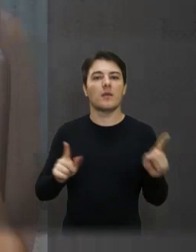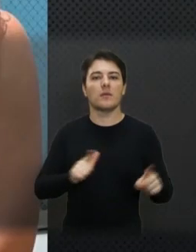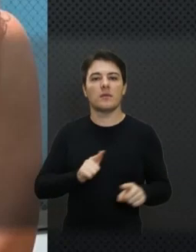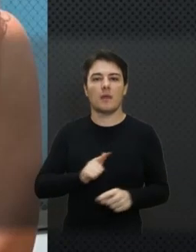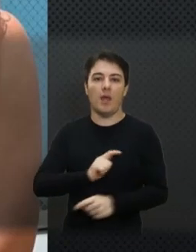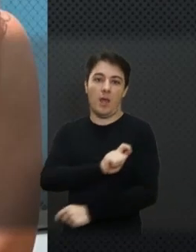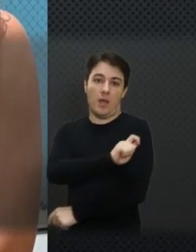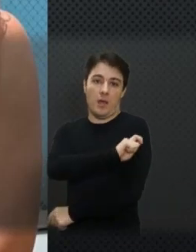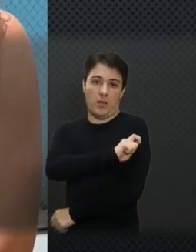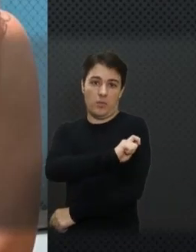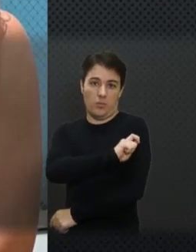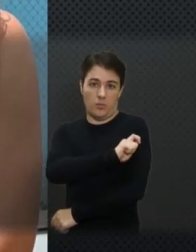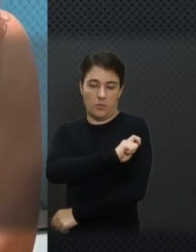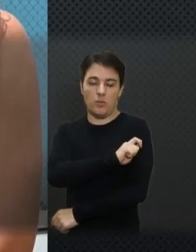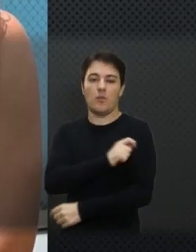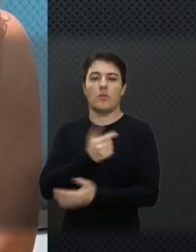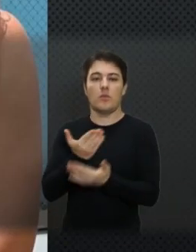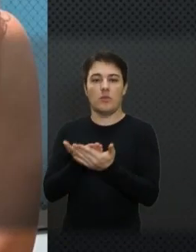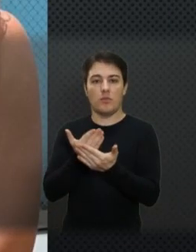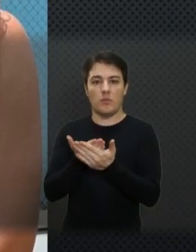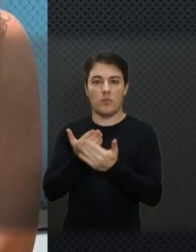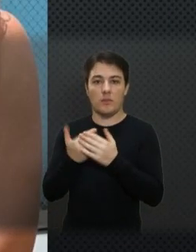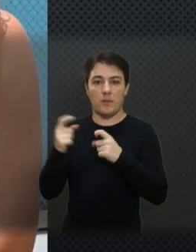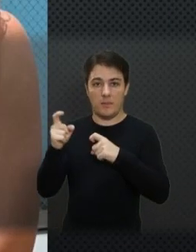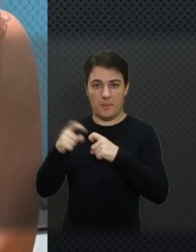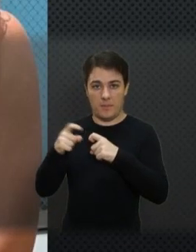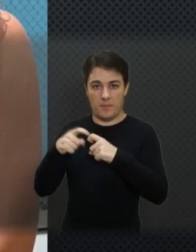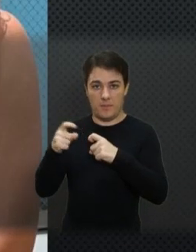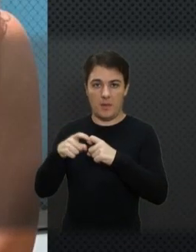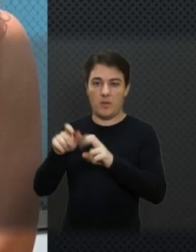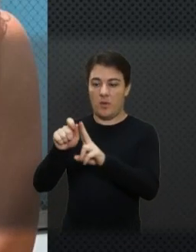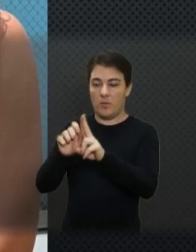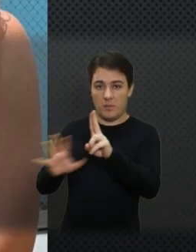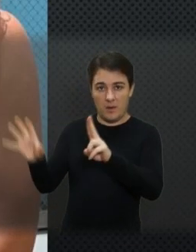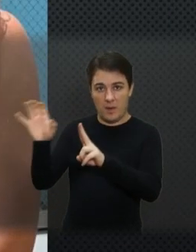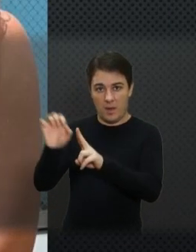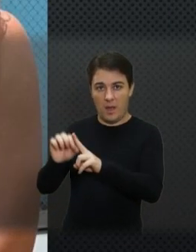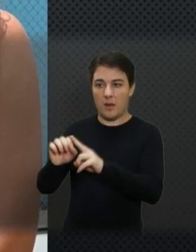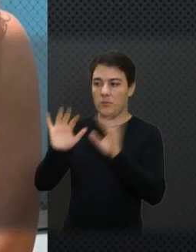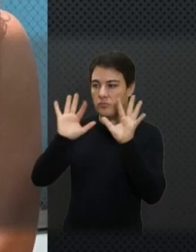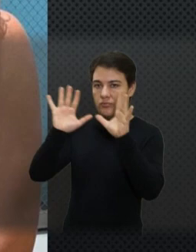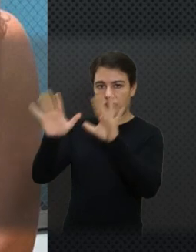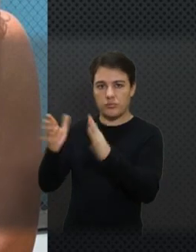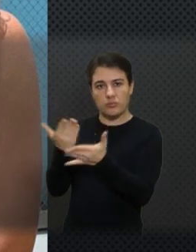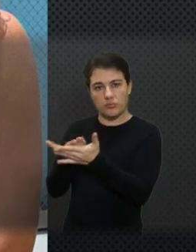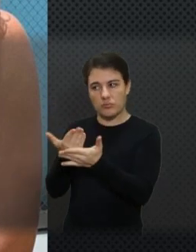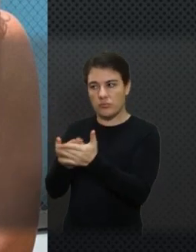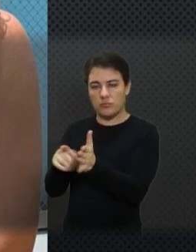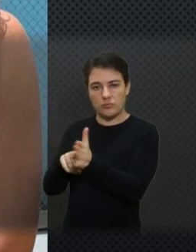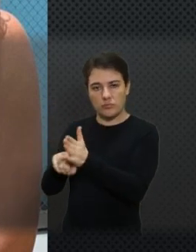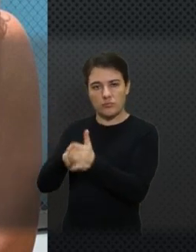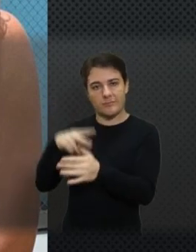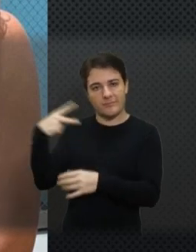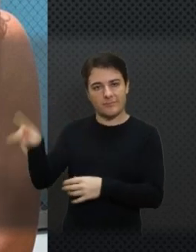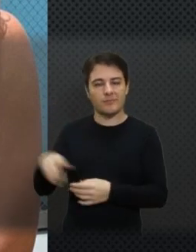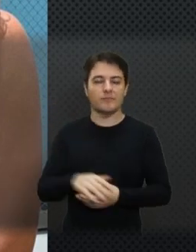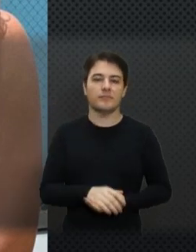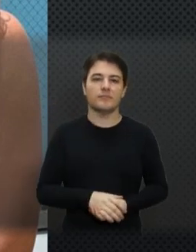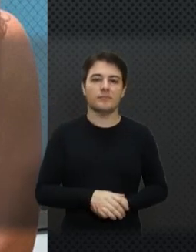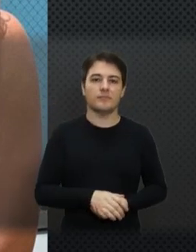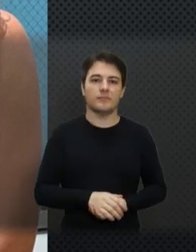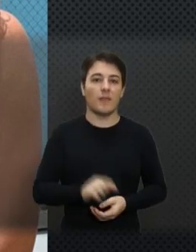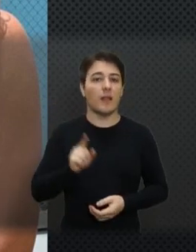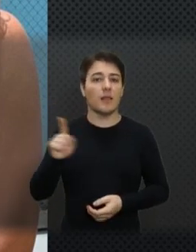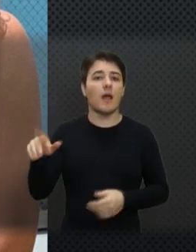alunos da Medicina da Uniara também lá aprendendo com a população acompanhando e prestando o melhor serviço possível a população daquela região